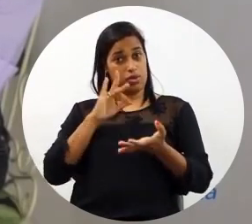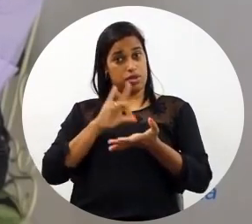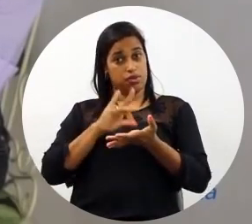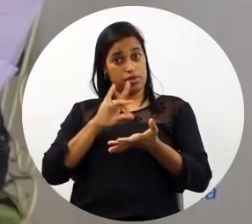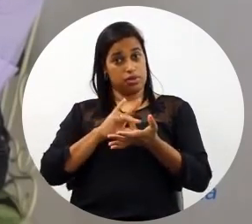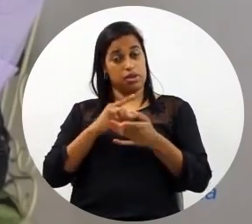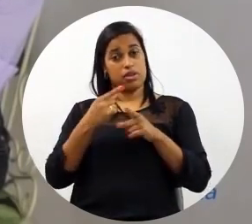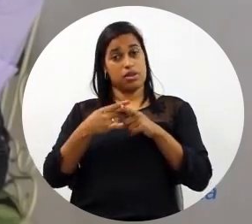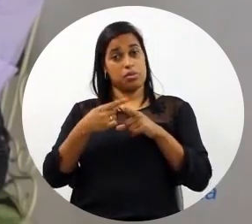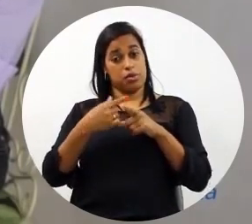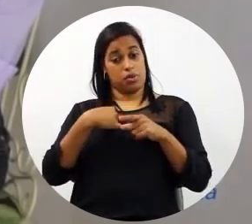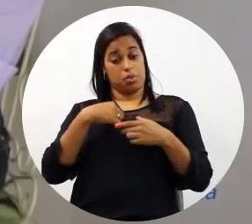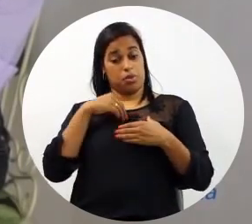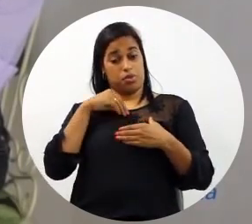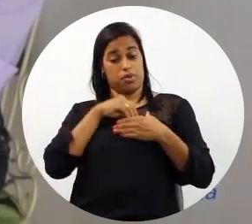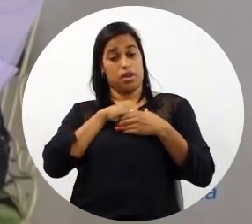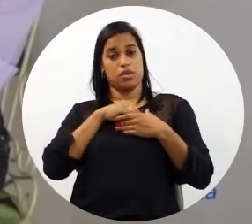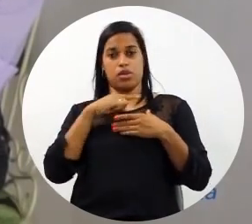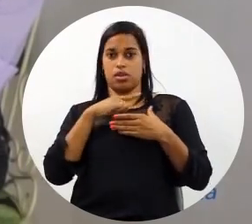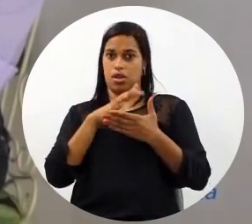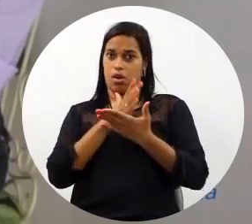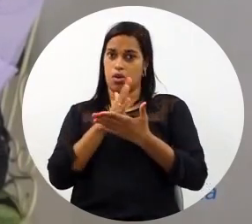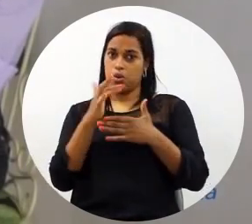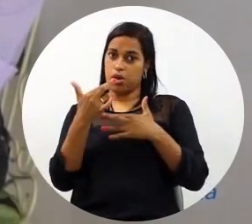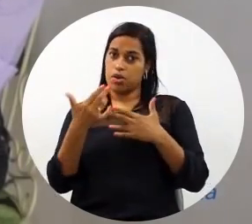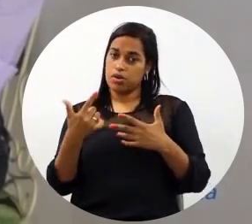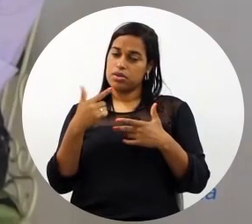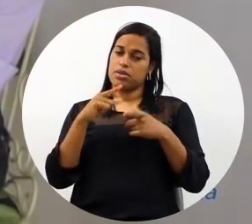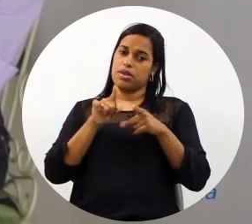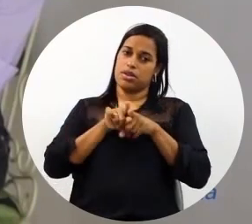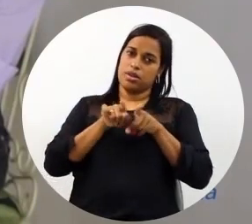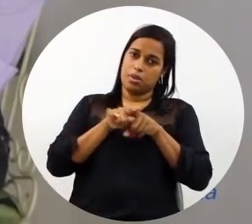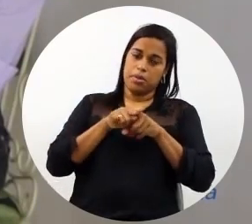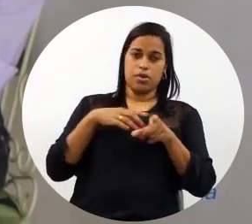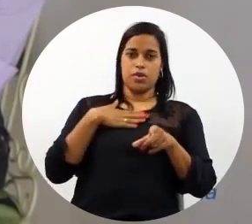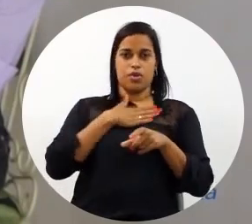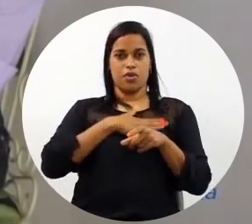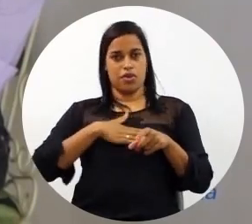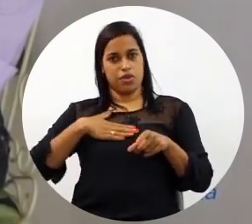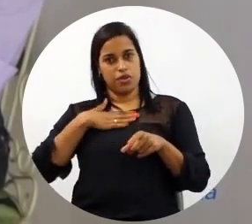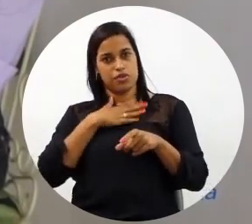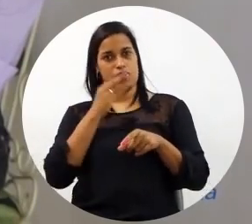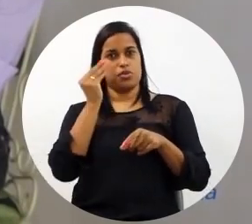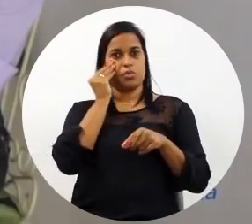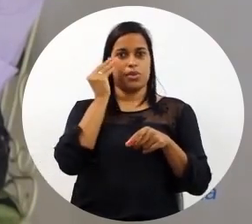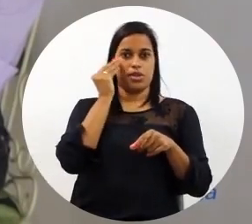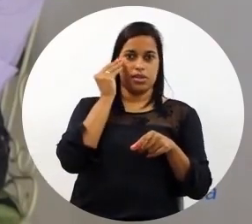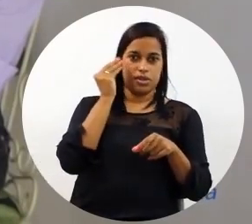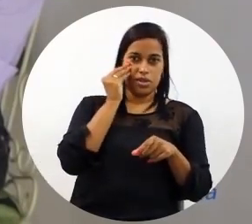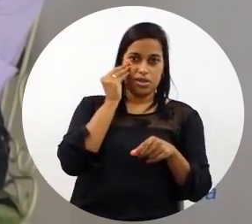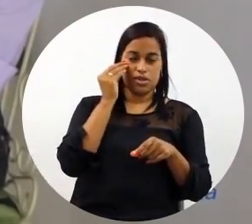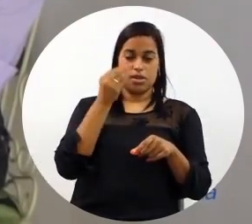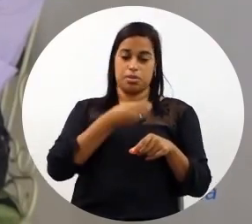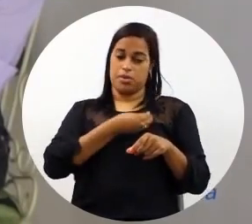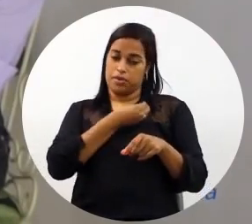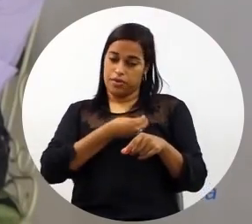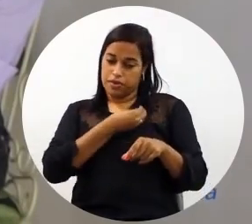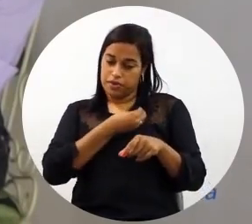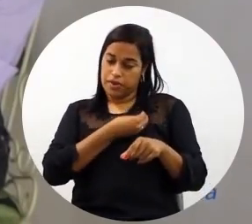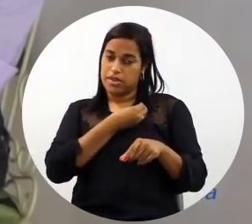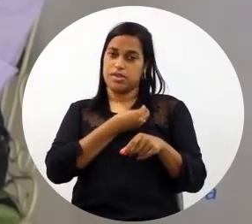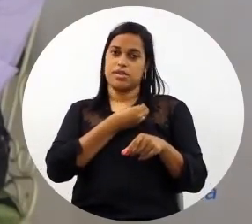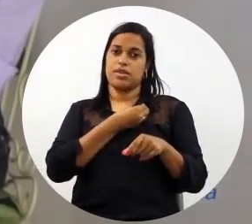quando eu gosto, é porque no meu interior tem alguma coisa que também gosta, que faz parte das minhas experiências, das minhas vivências, da